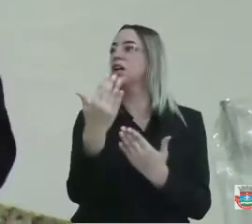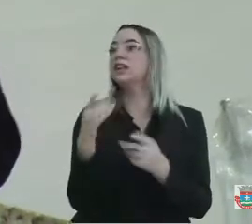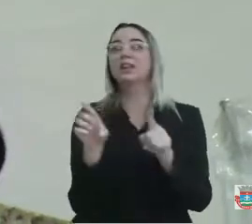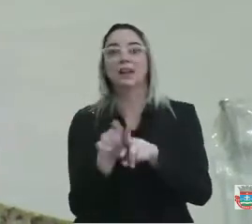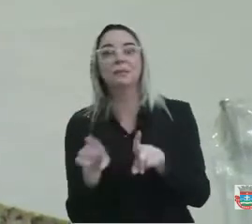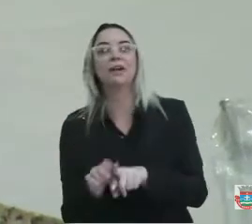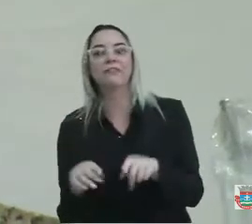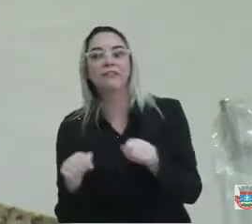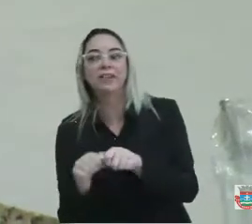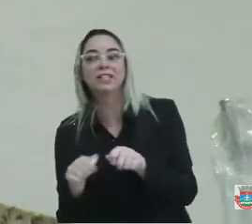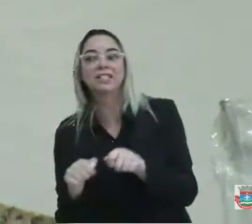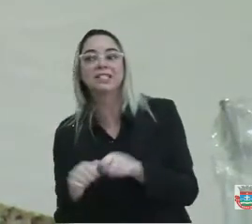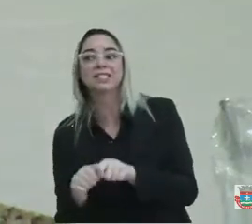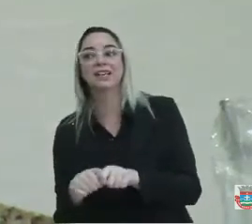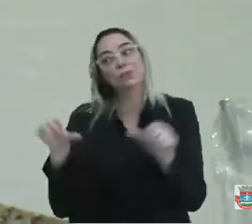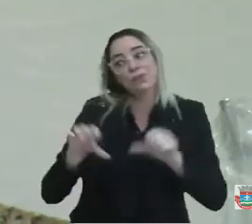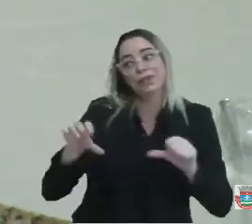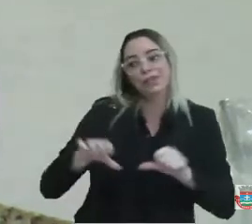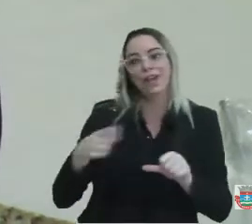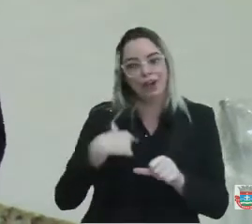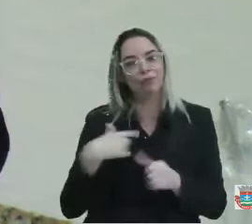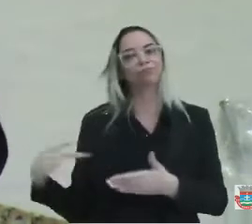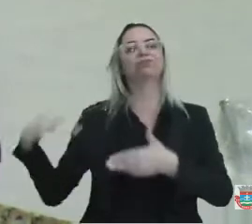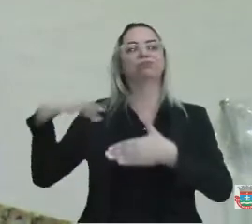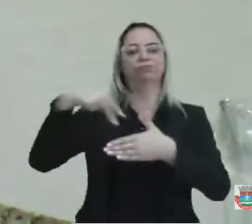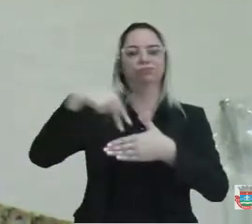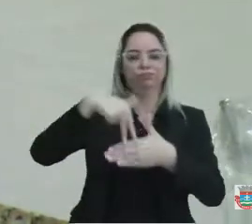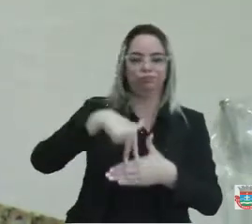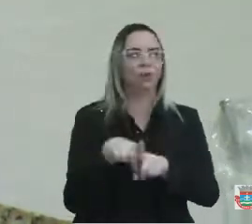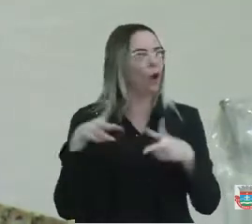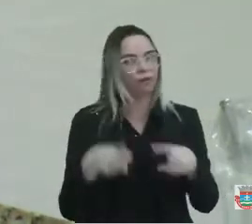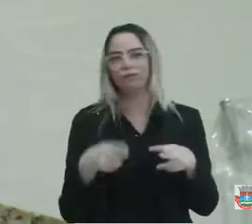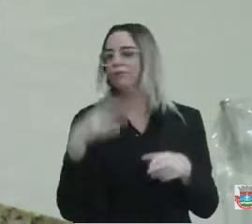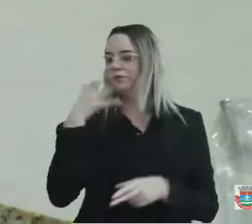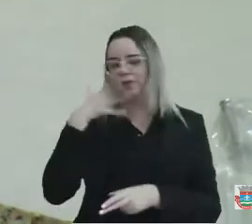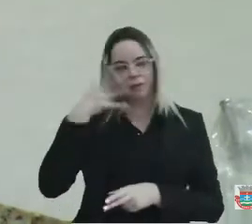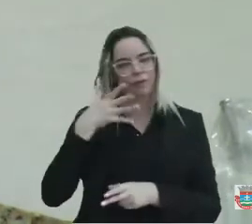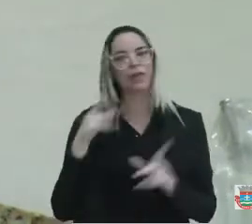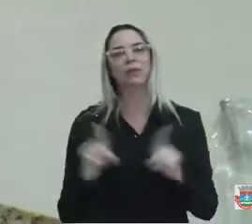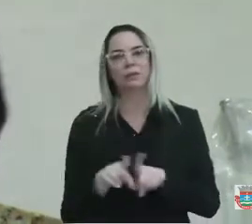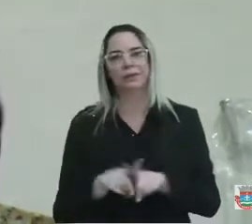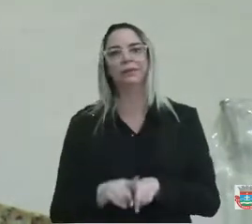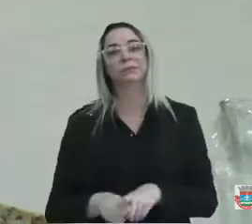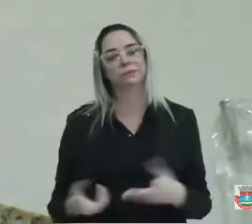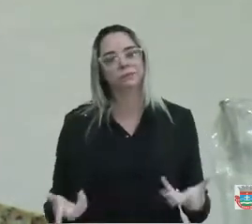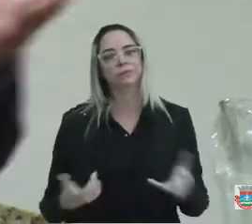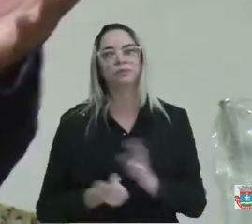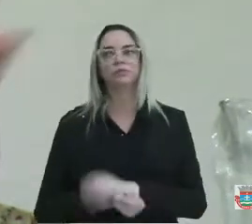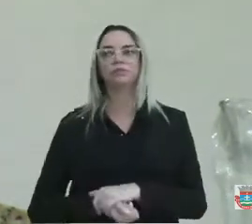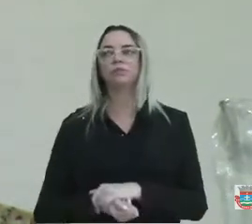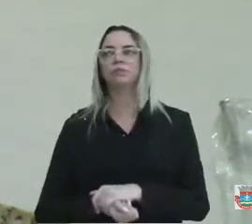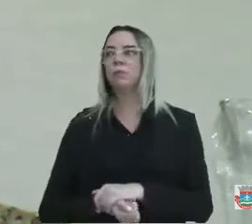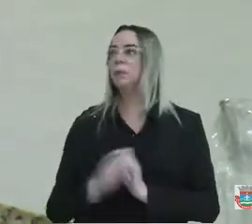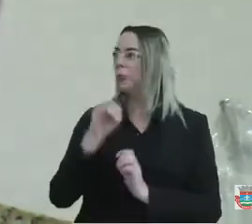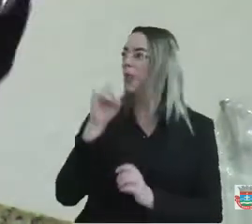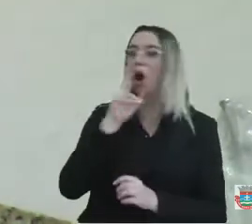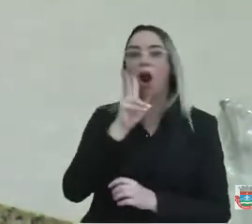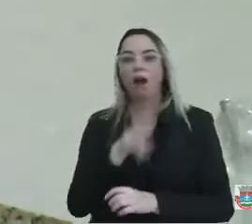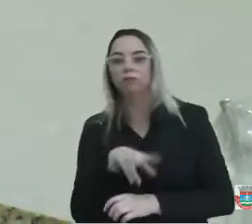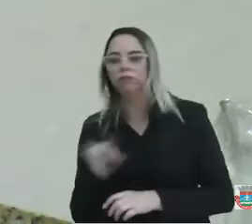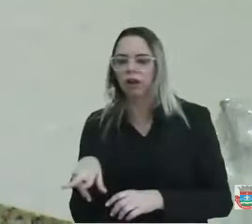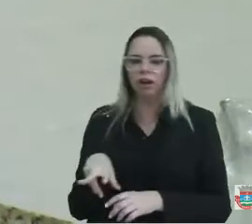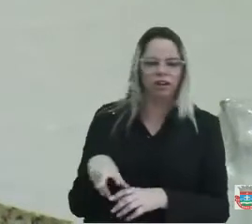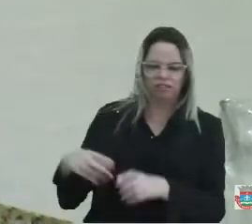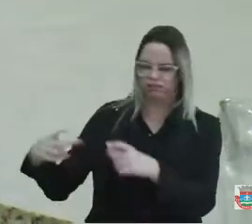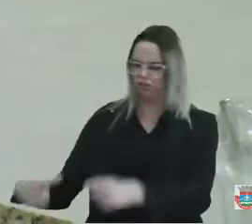venho aqui. Vem aqui para dizer que não ficou bem feita a estrada, não. Eu fui olhar lá, colega Neide. Se você vê, Ave Maria, os buracos ele não